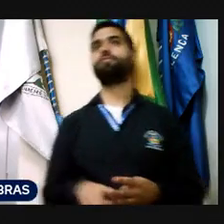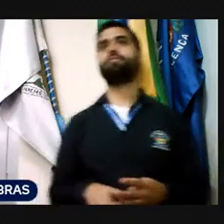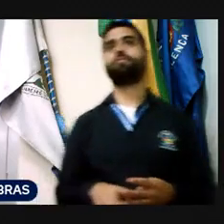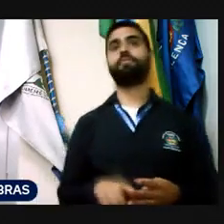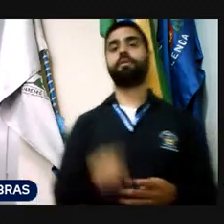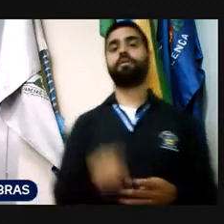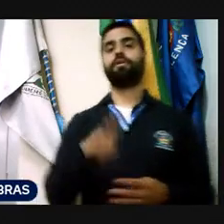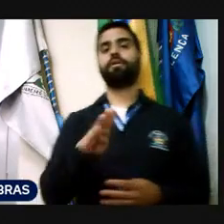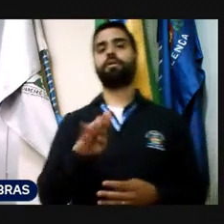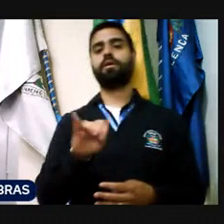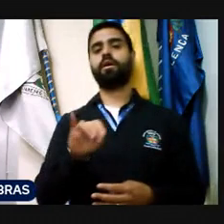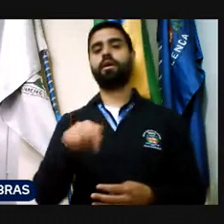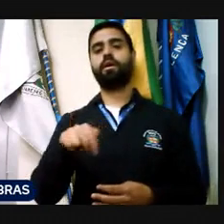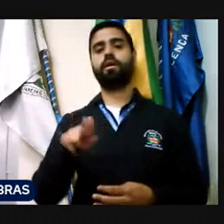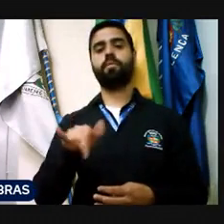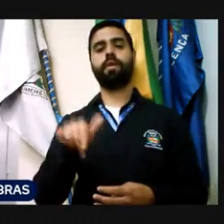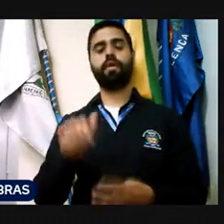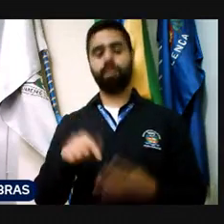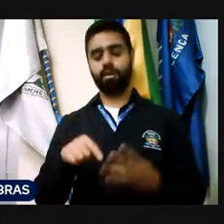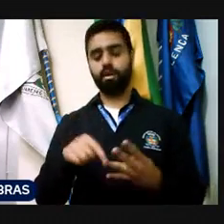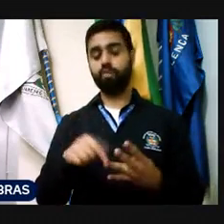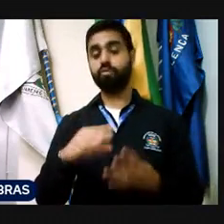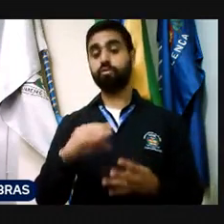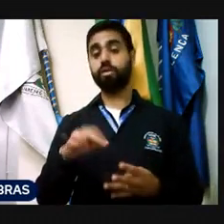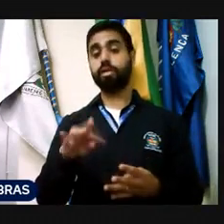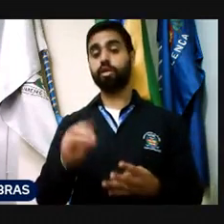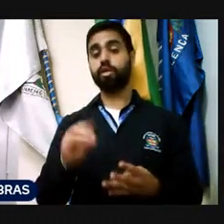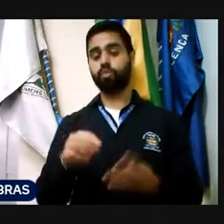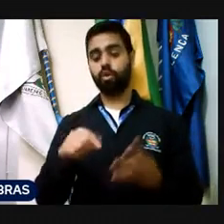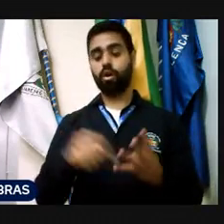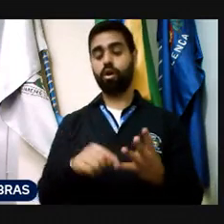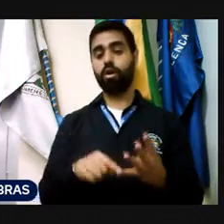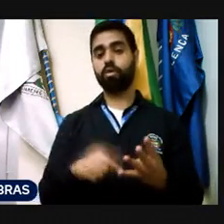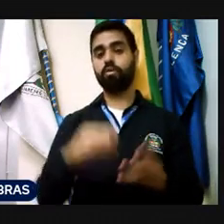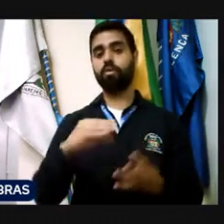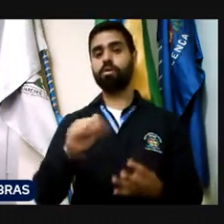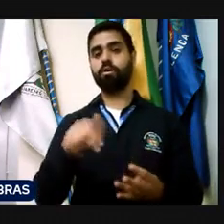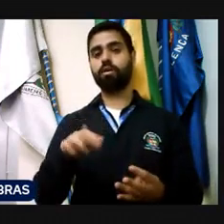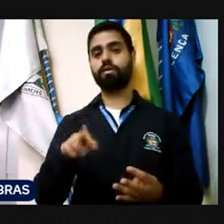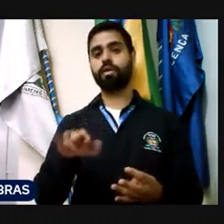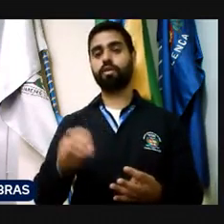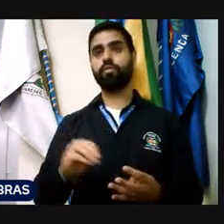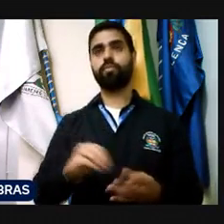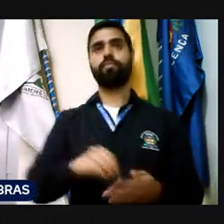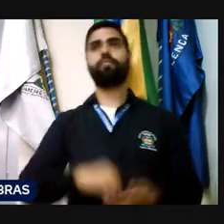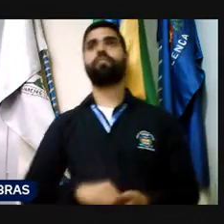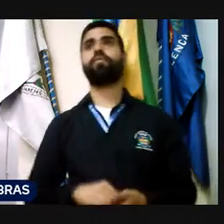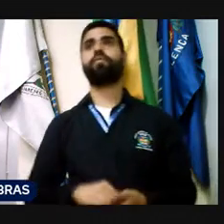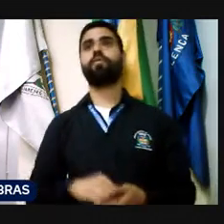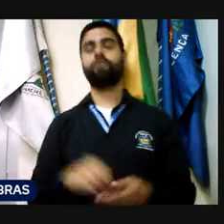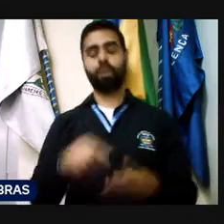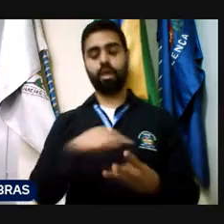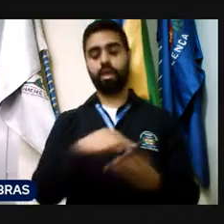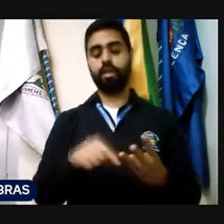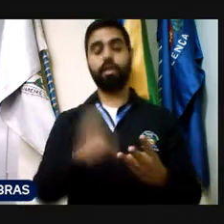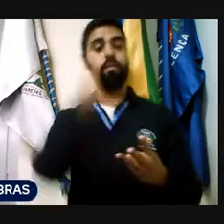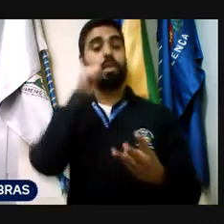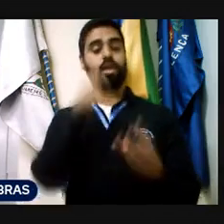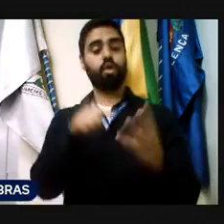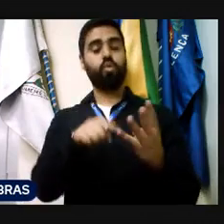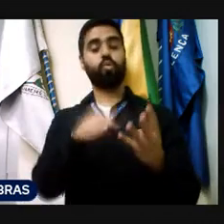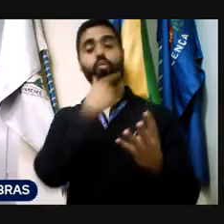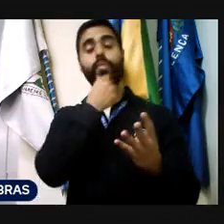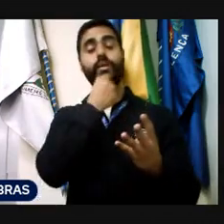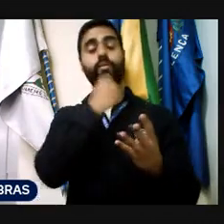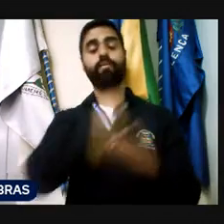da Biquinho, um outro da Biquinho, um do centro e outro do canteiro. 3 meninas e um